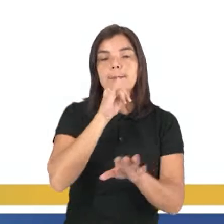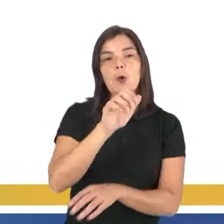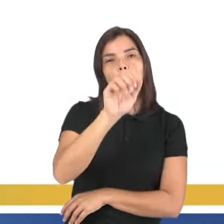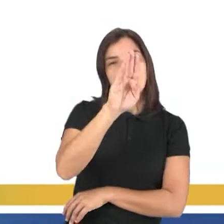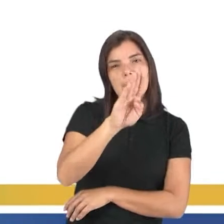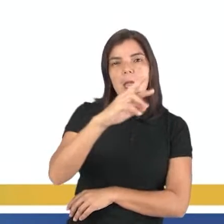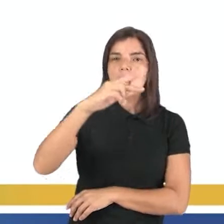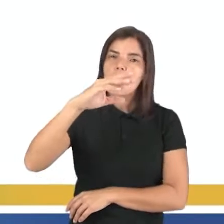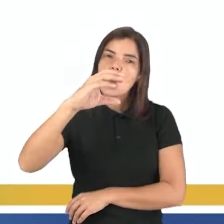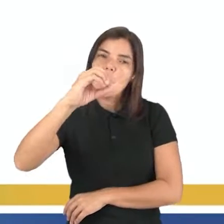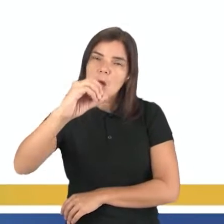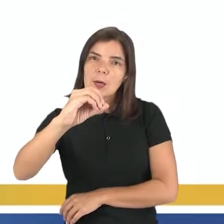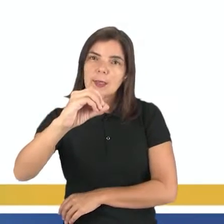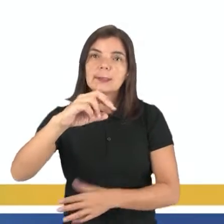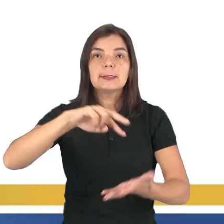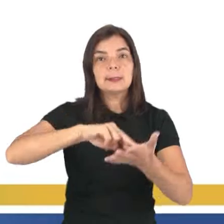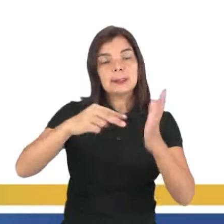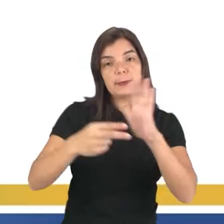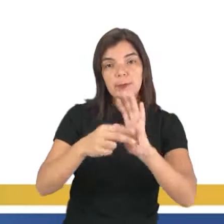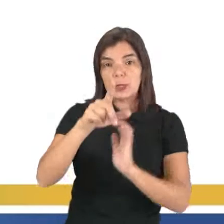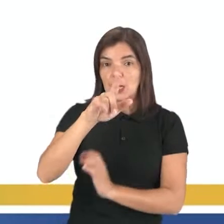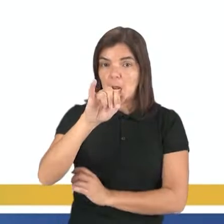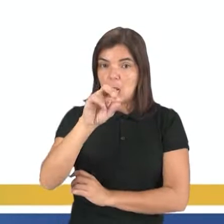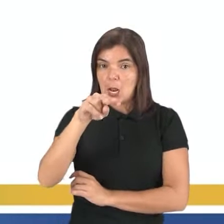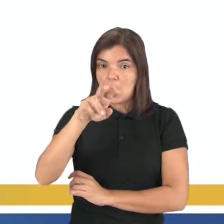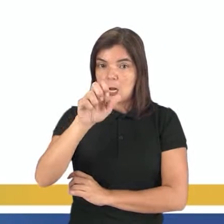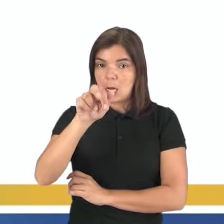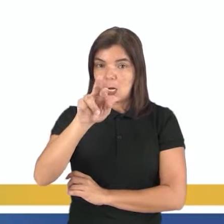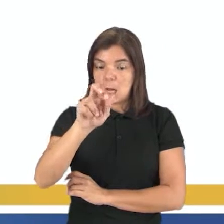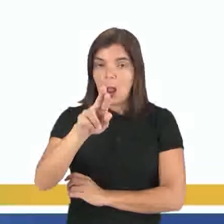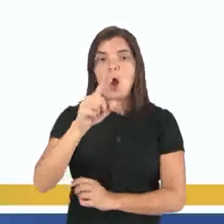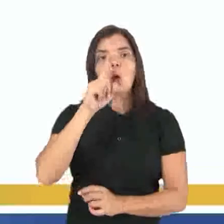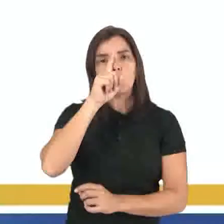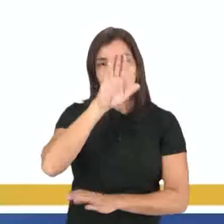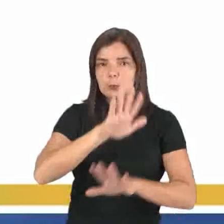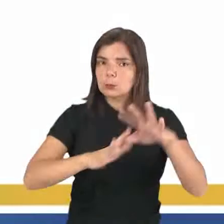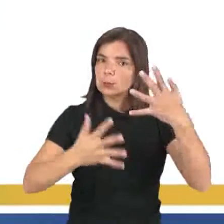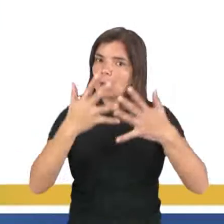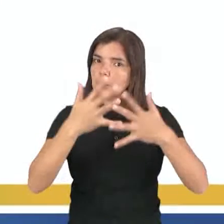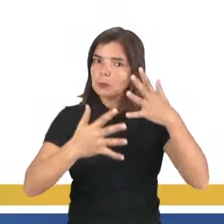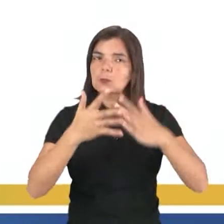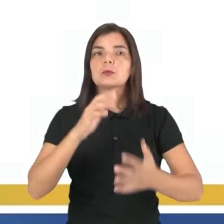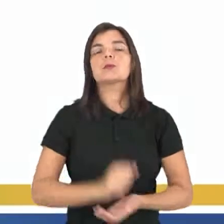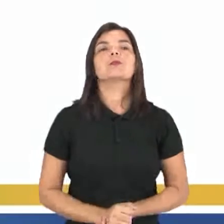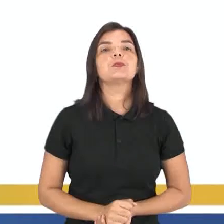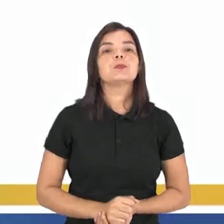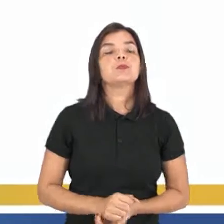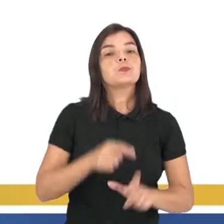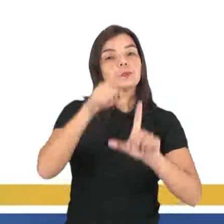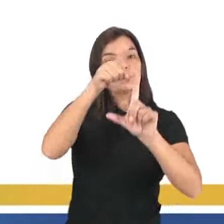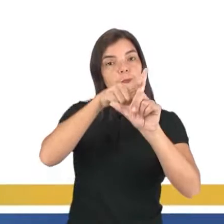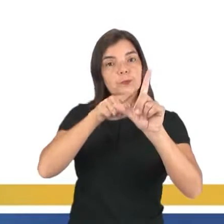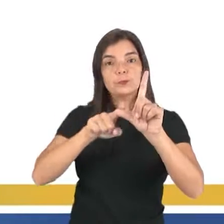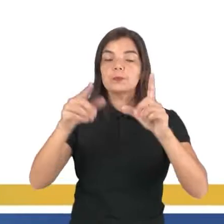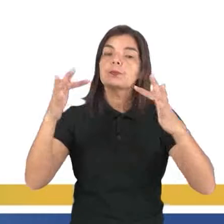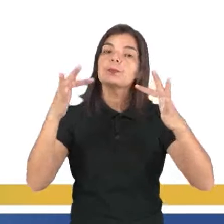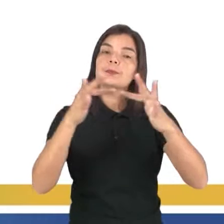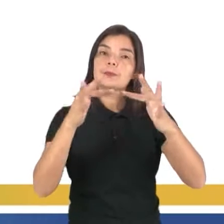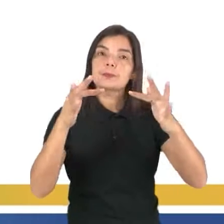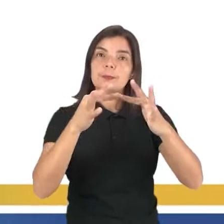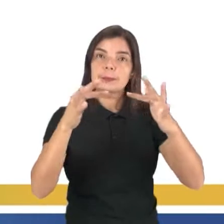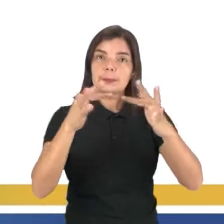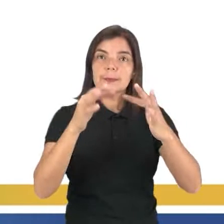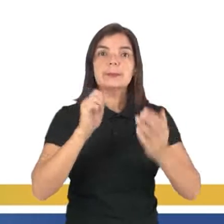a gente fala que essa função é linear, ok? Não confunda. Então, o gráfico de uma função afim, no